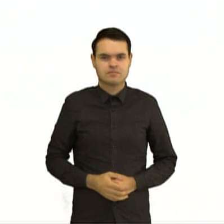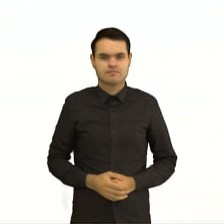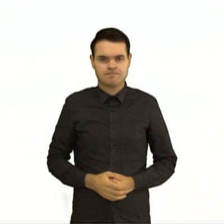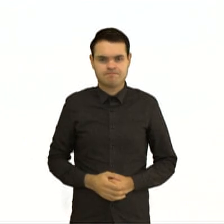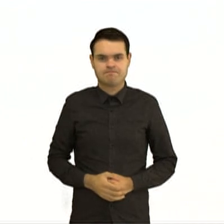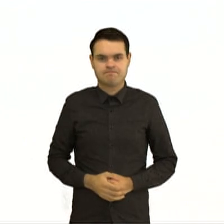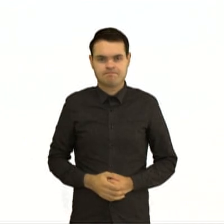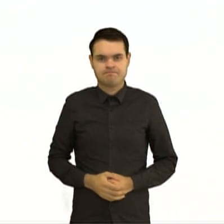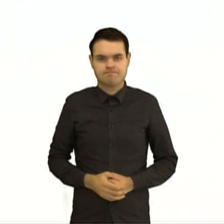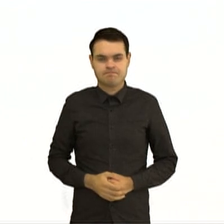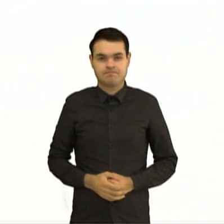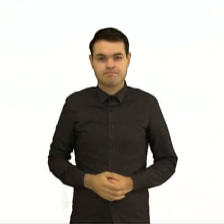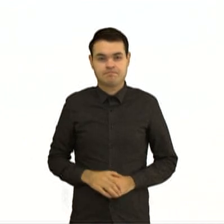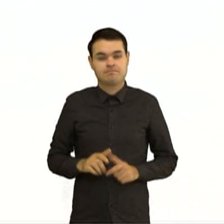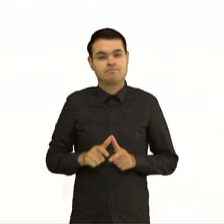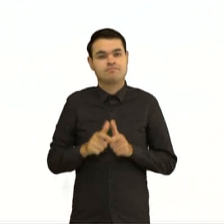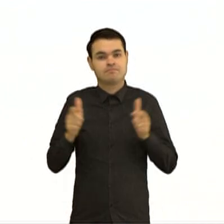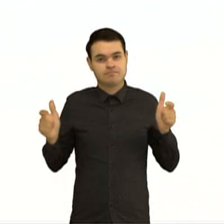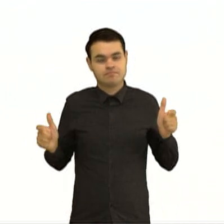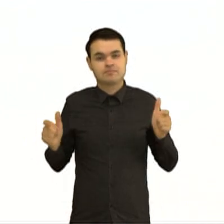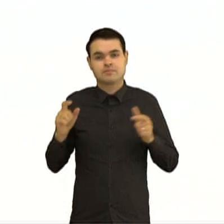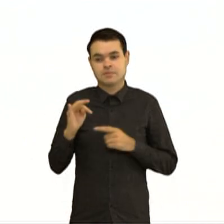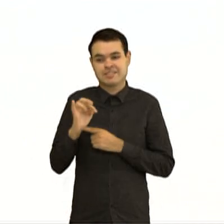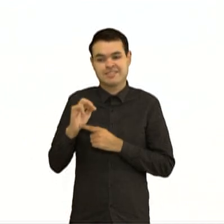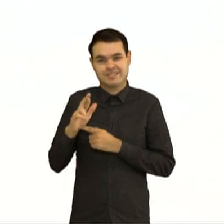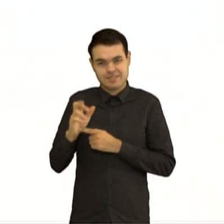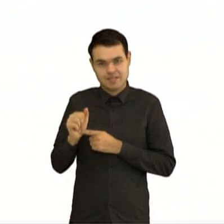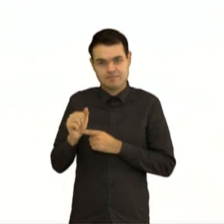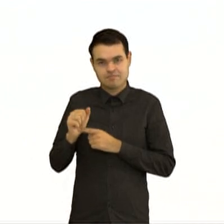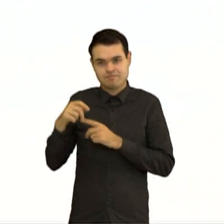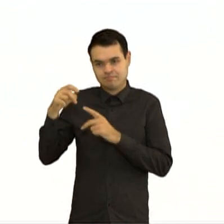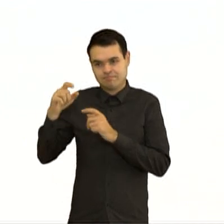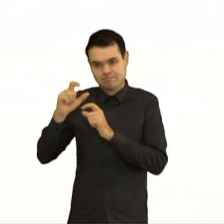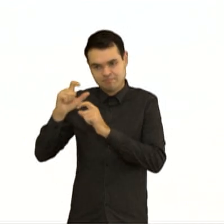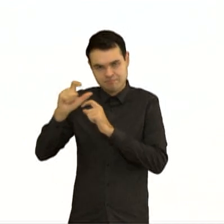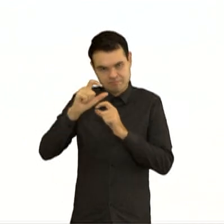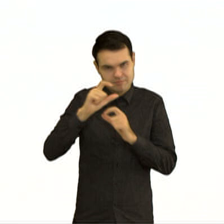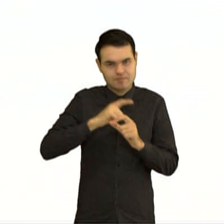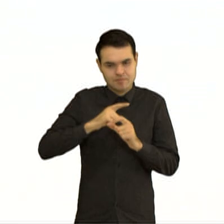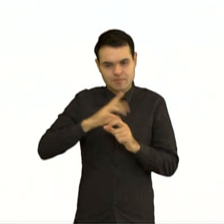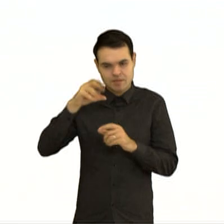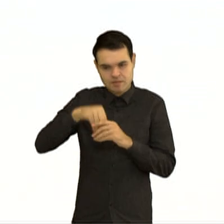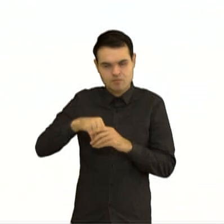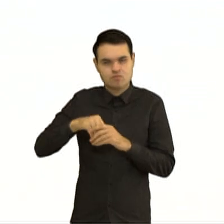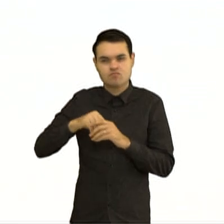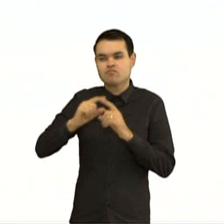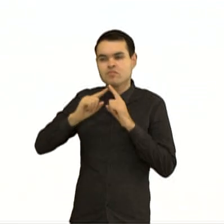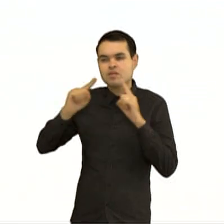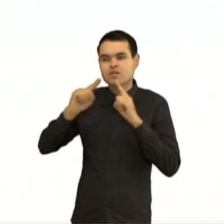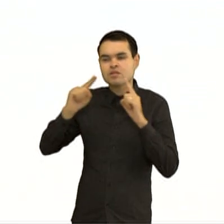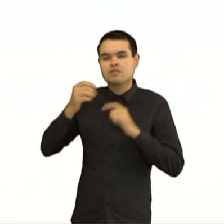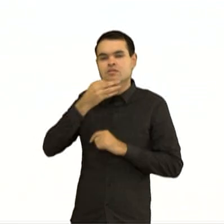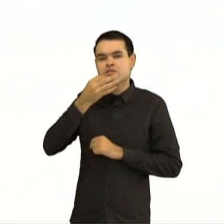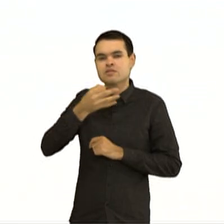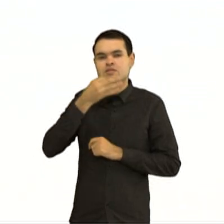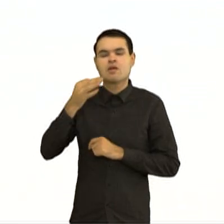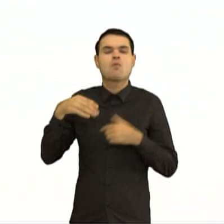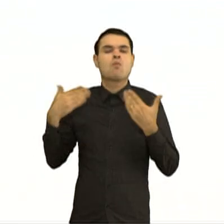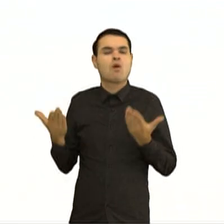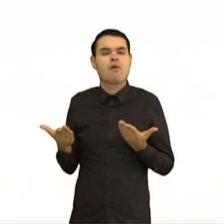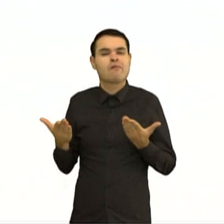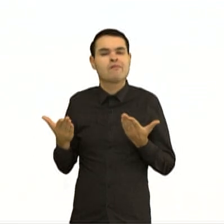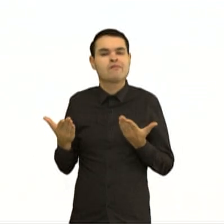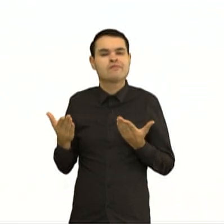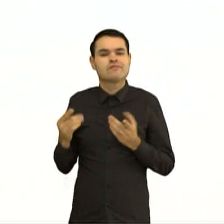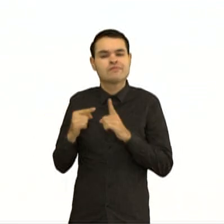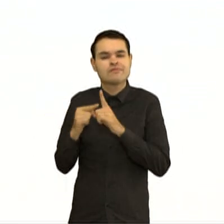tirinha. Geralmente as tiras trazem uma crítica em seus quadrinhos. Qual é a crítica presente na tira da